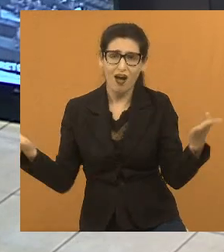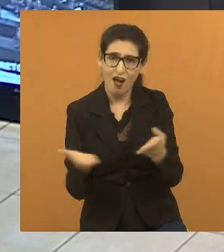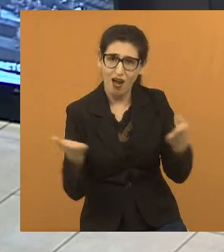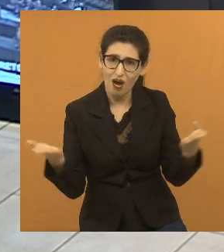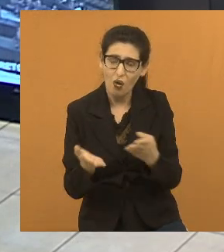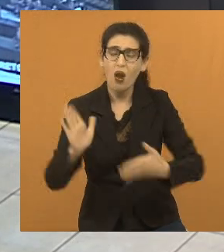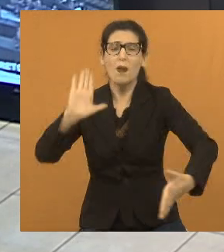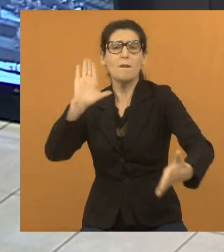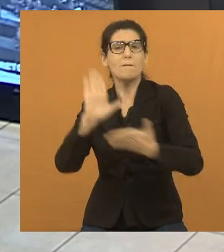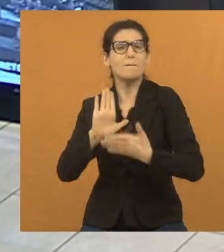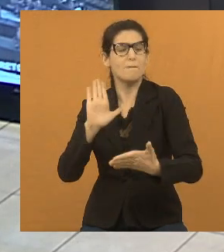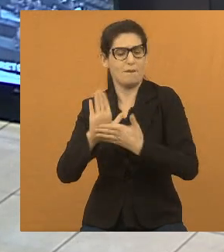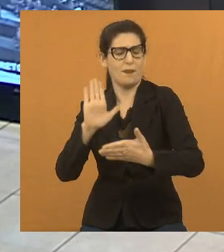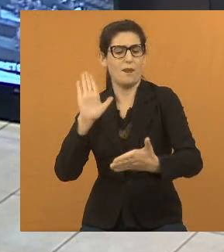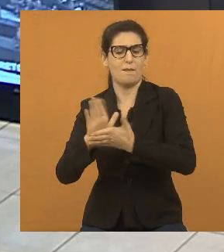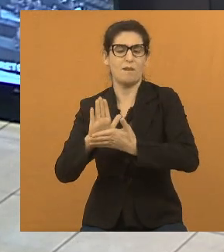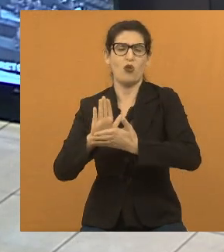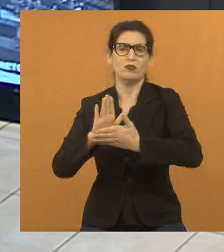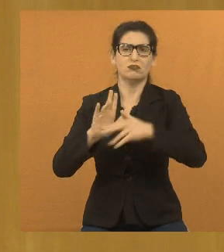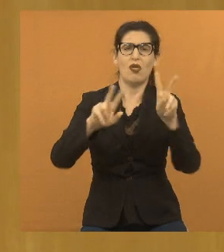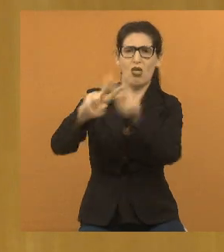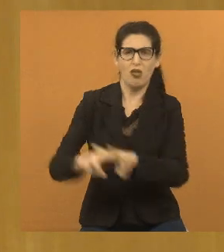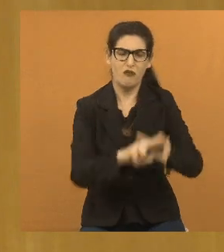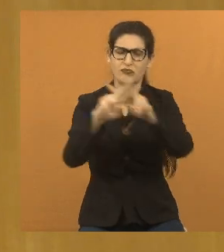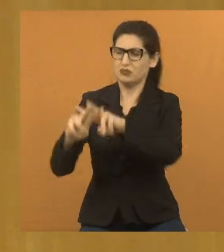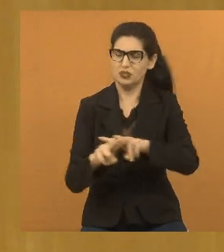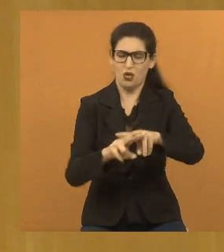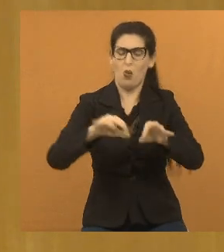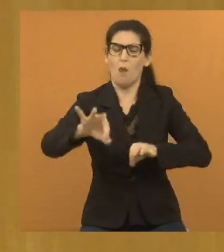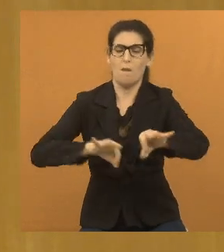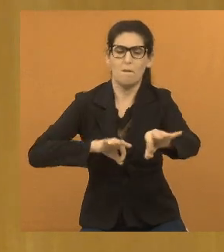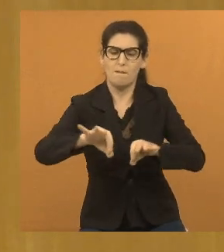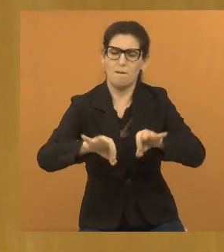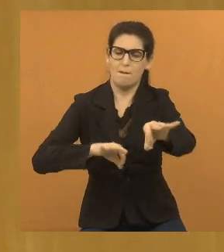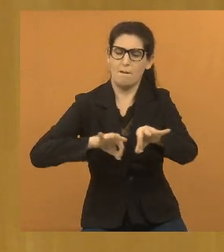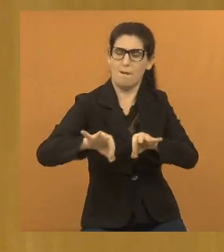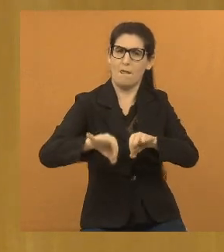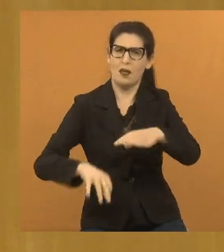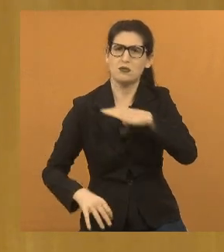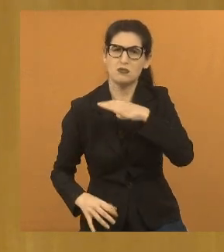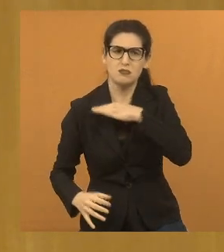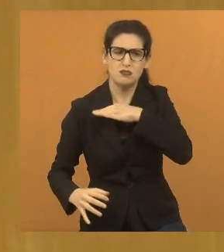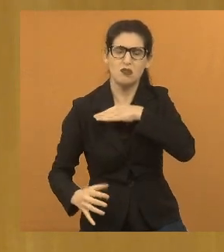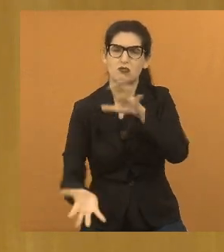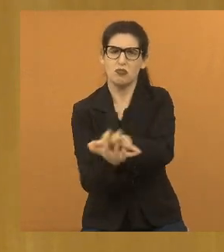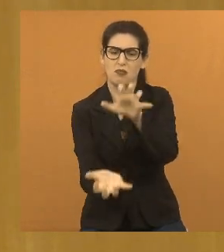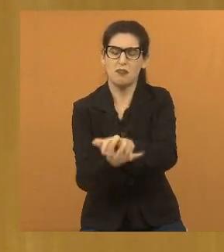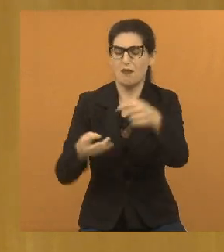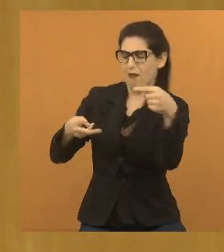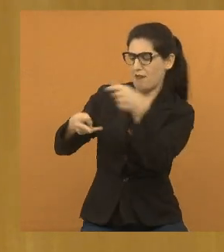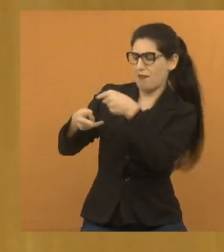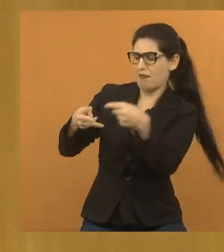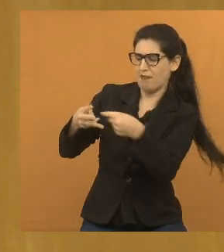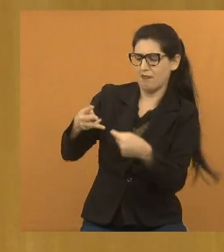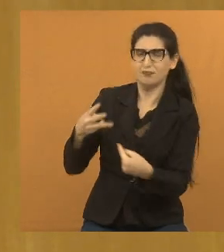as propostas da revisão do plano diretor com 3 apresentações.